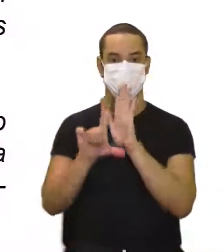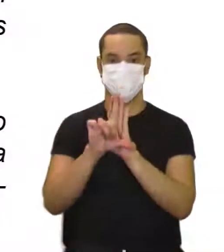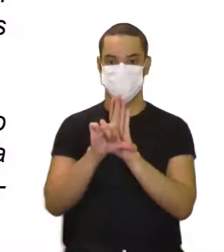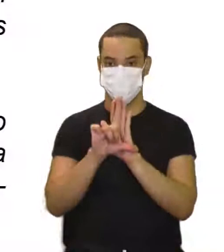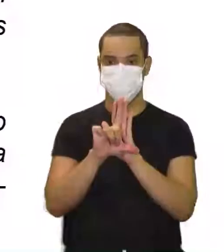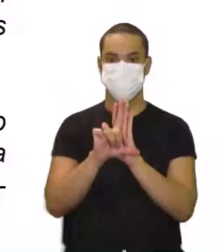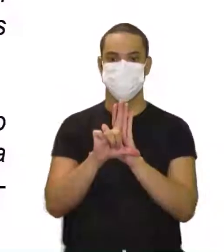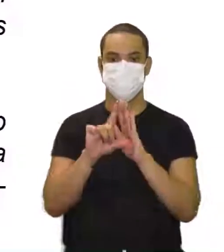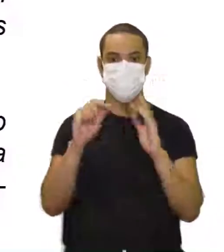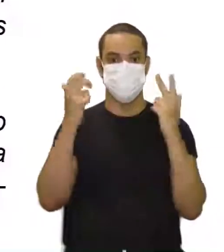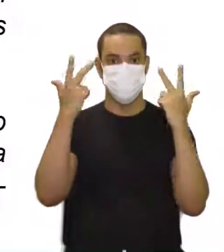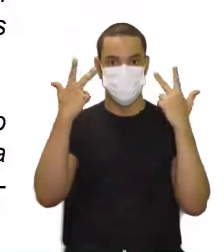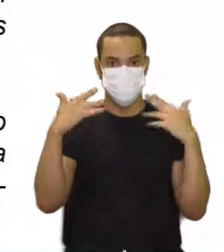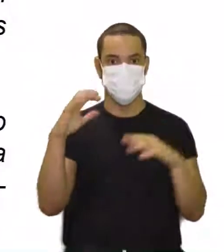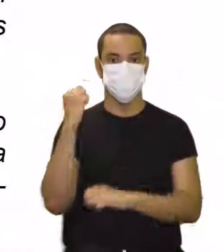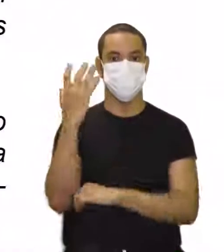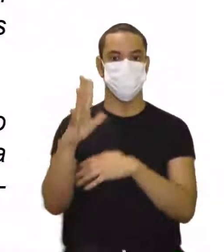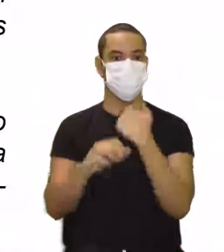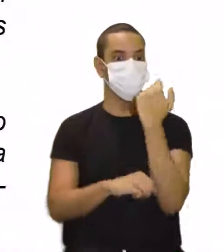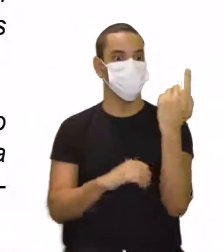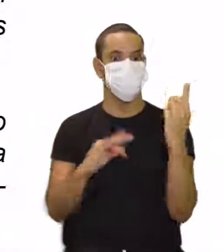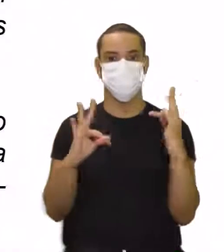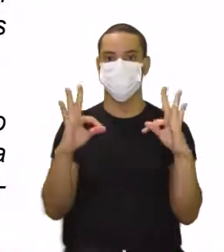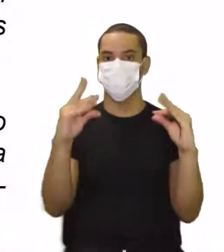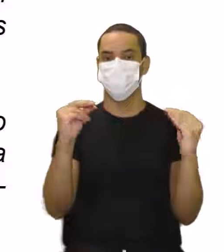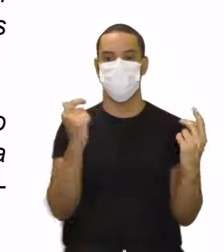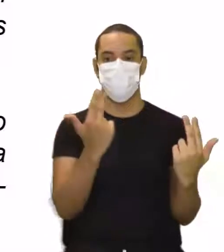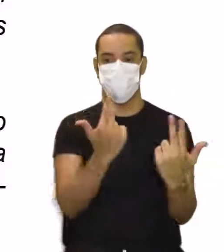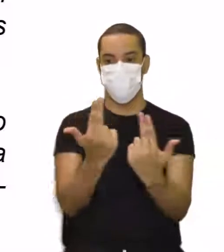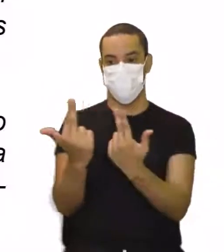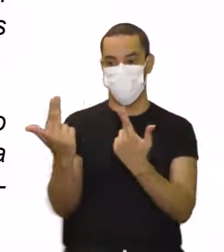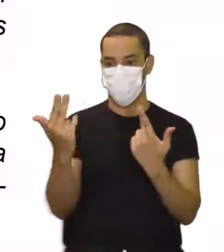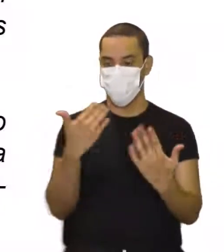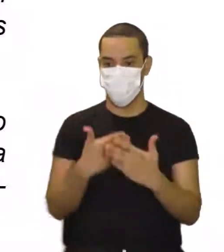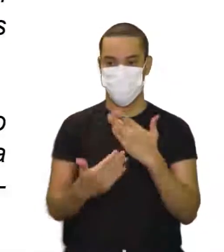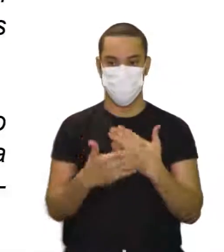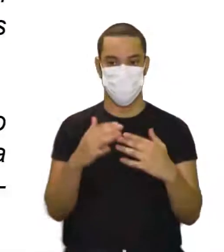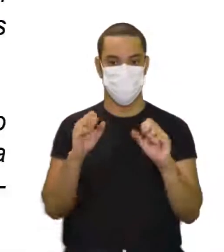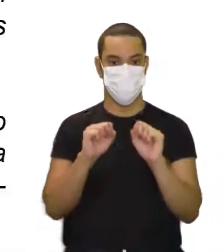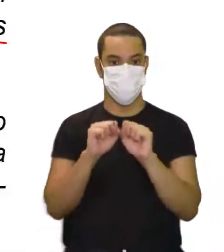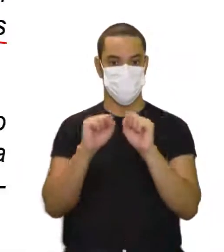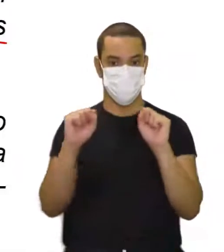natureza são as mesmas em todos os sistemas de